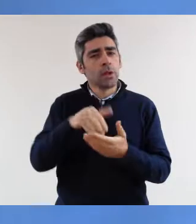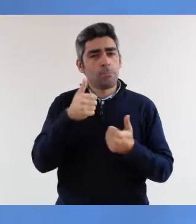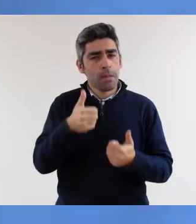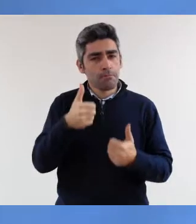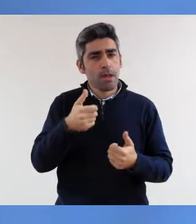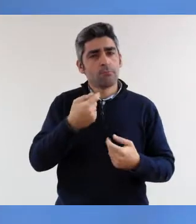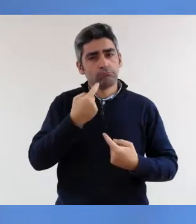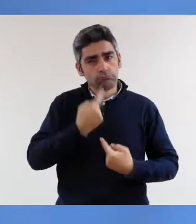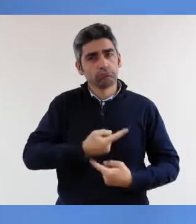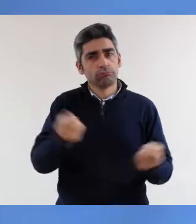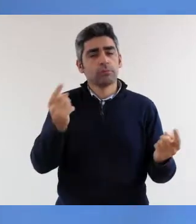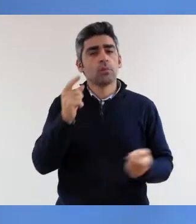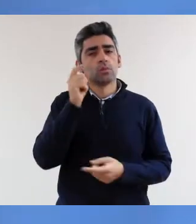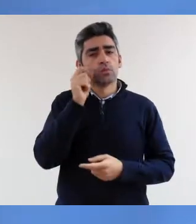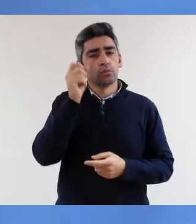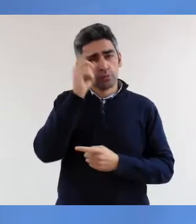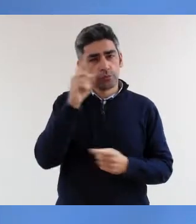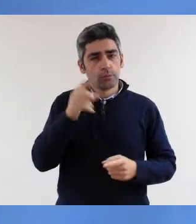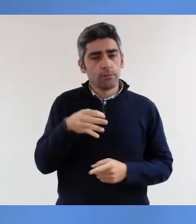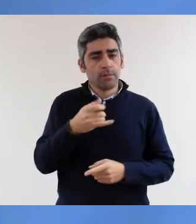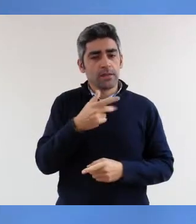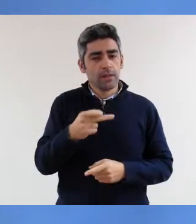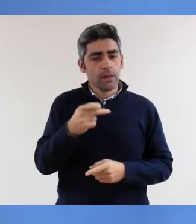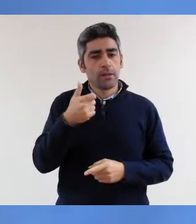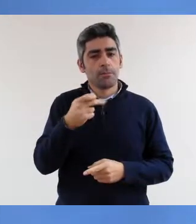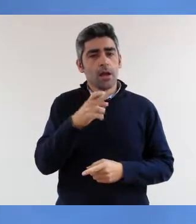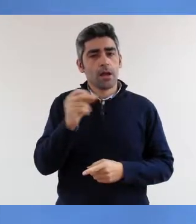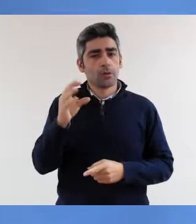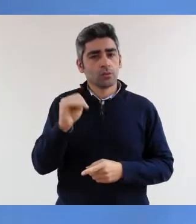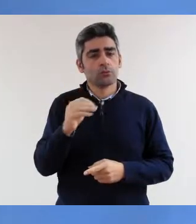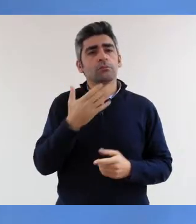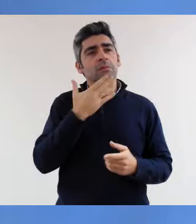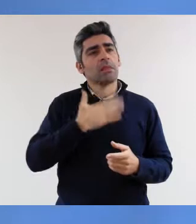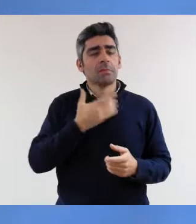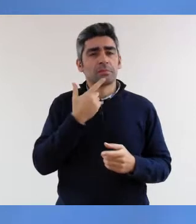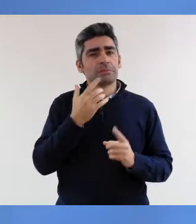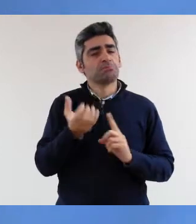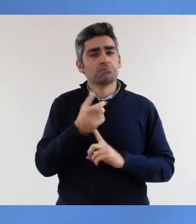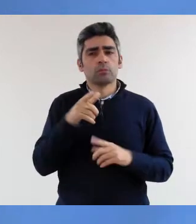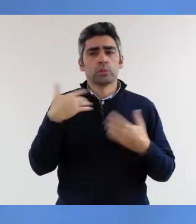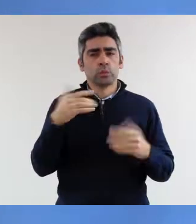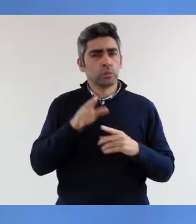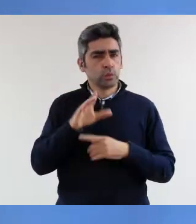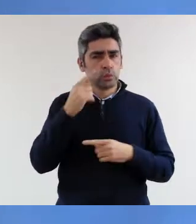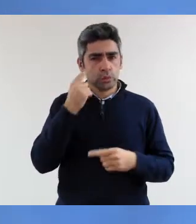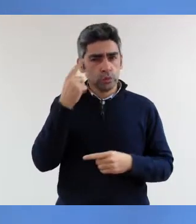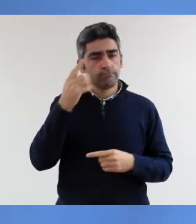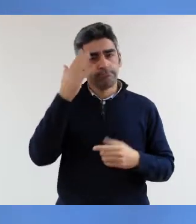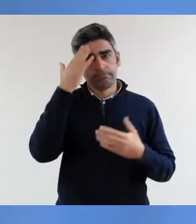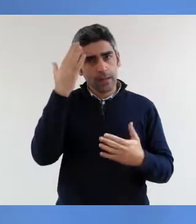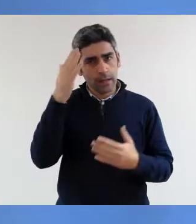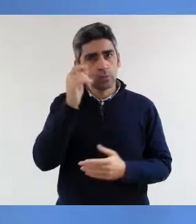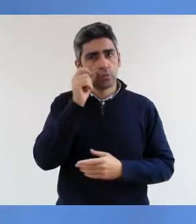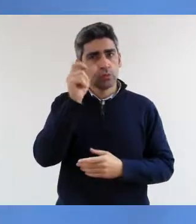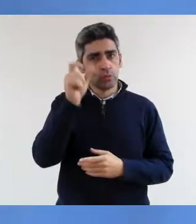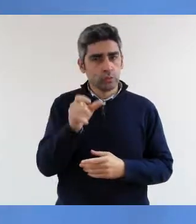e das conclusões tão bem apresentadas pelo psol pita barros constituiu um sucesso bem-haja